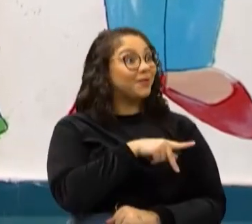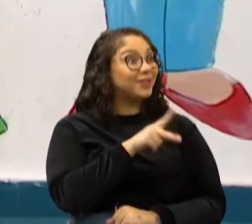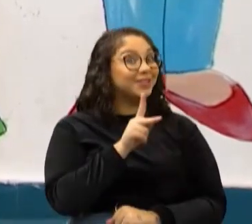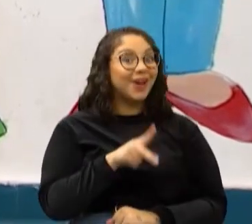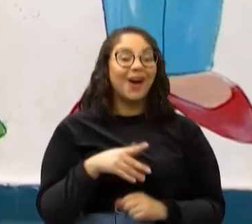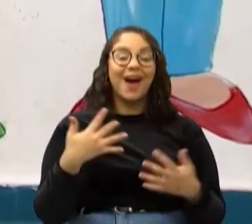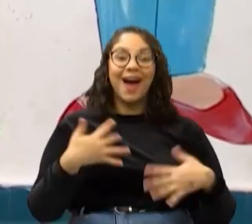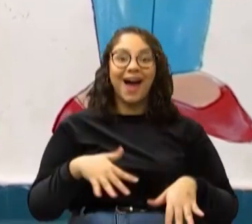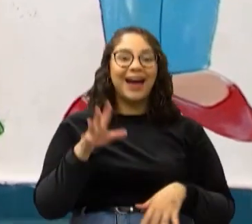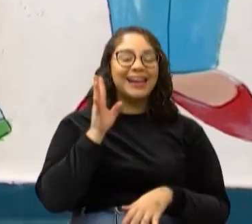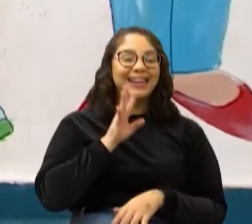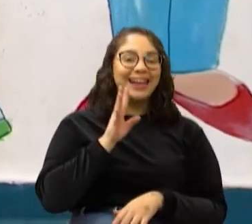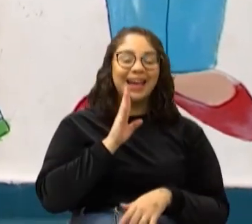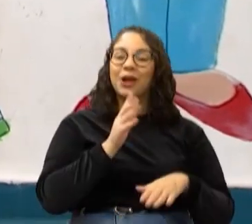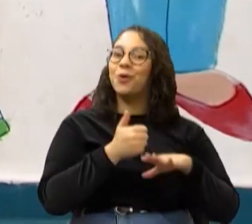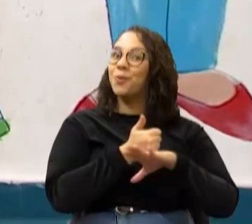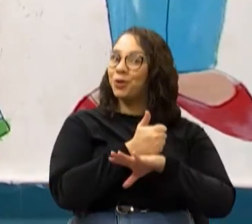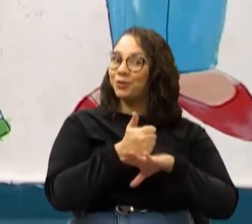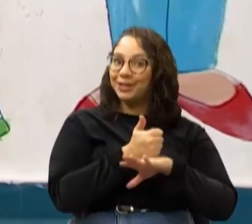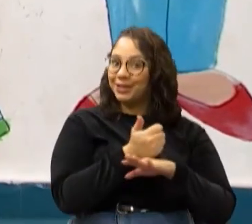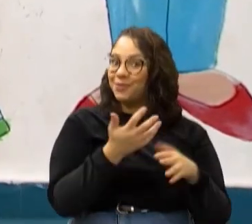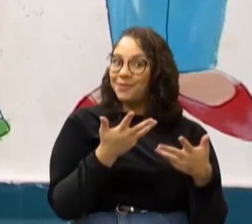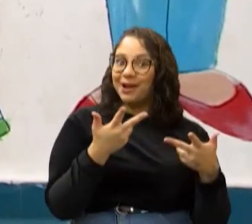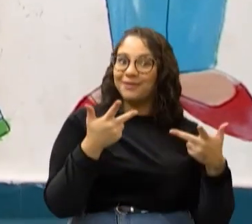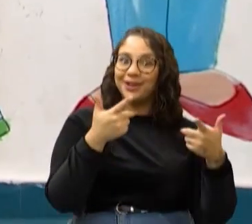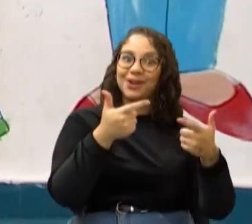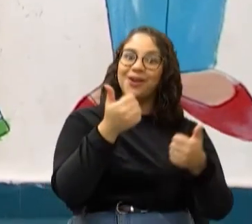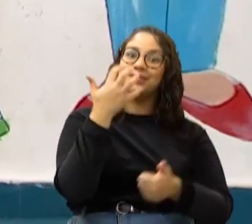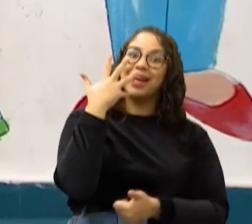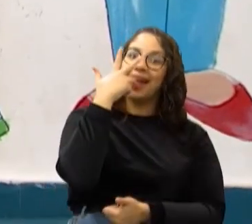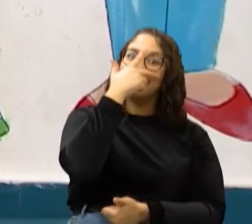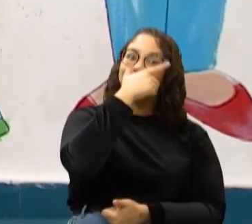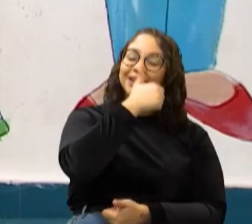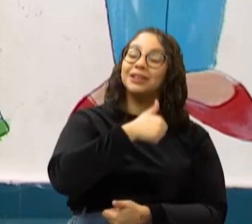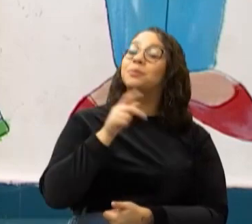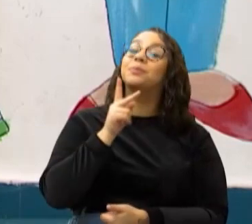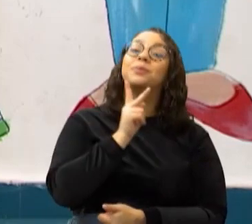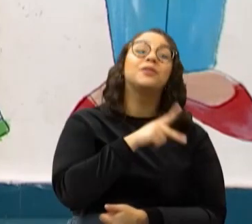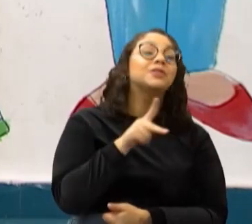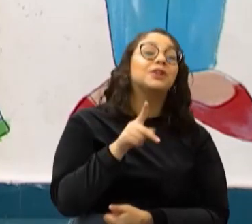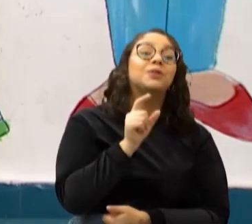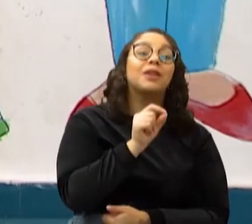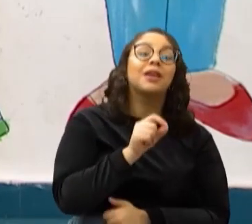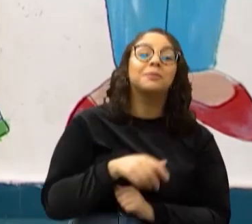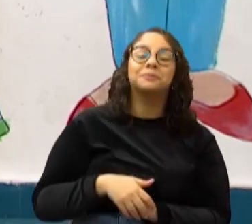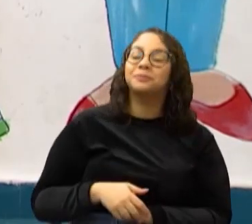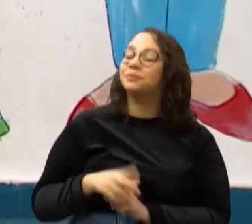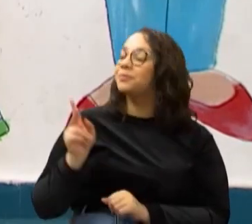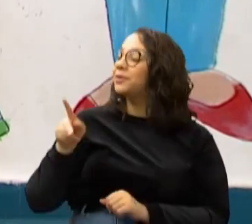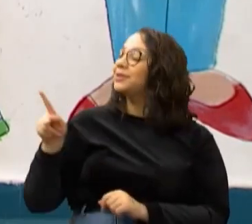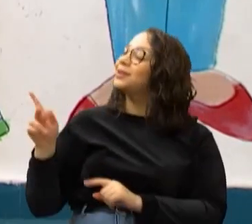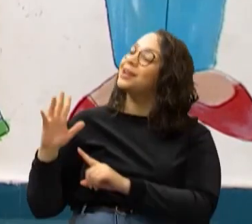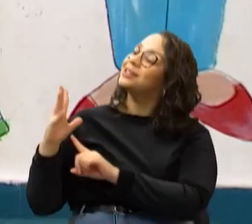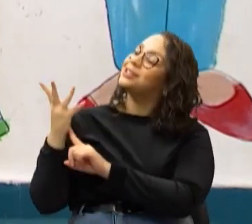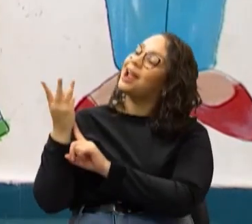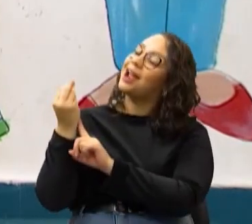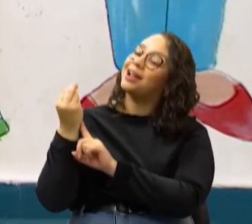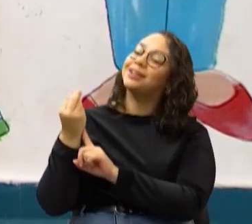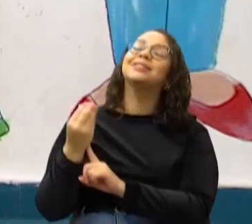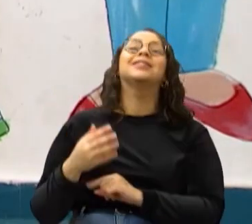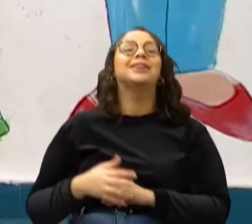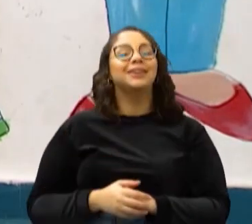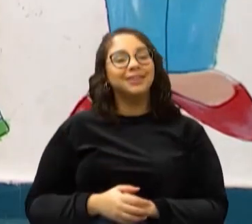professora. Professora, que legal, uma profissão maravilhosa, linda. Professora do quê?